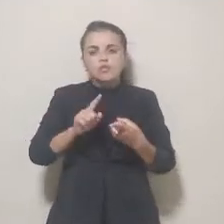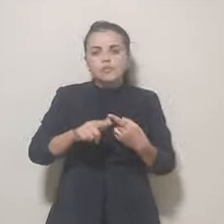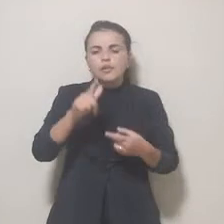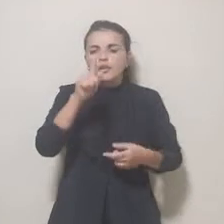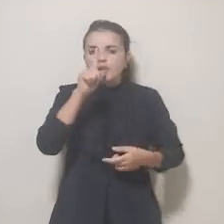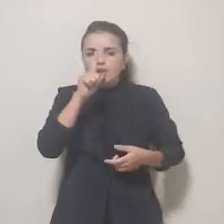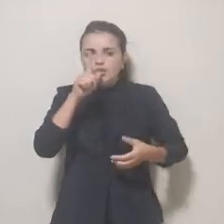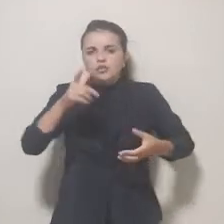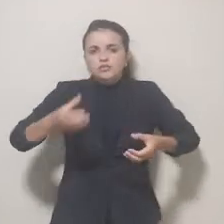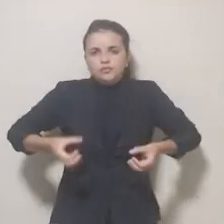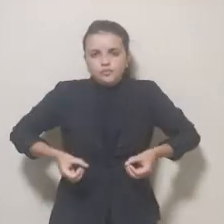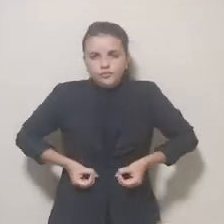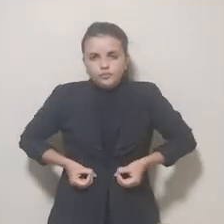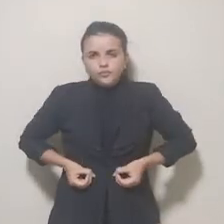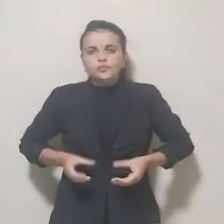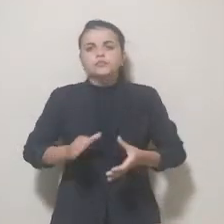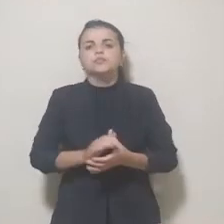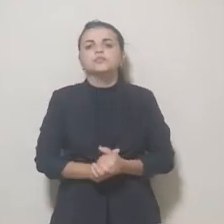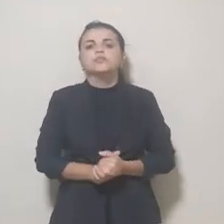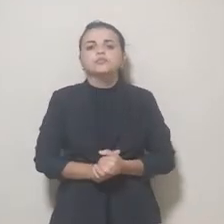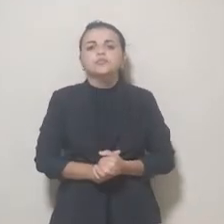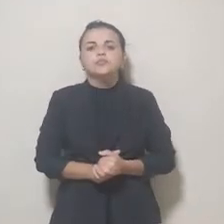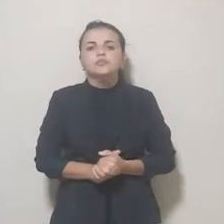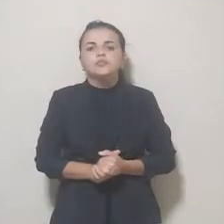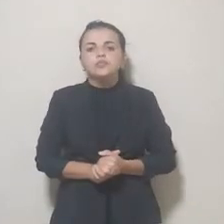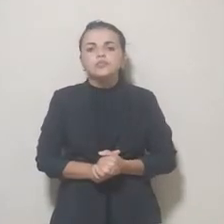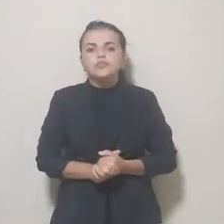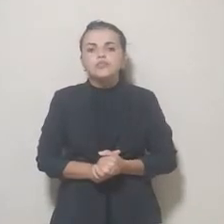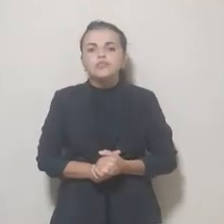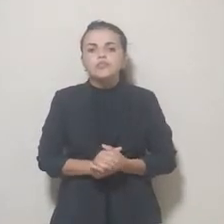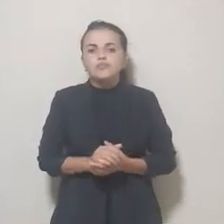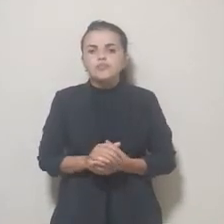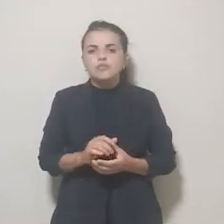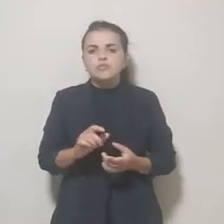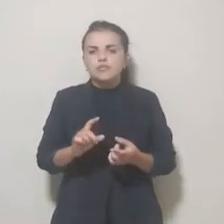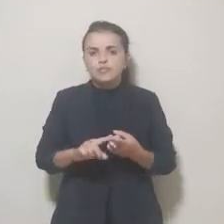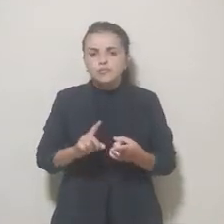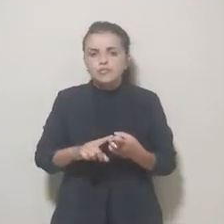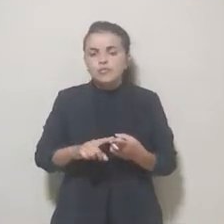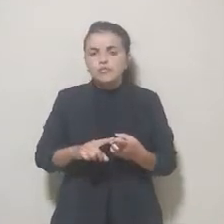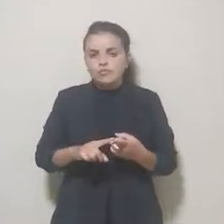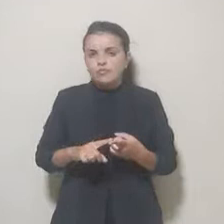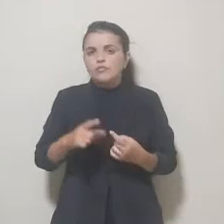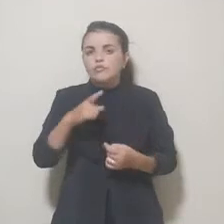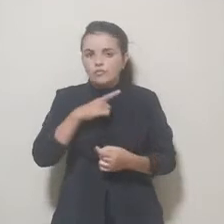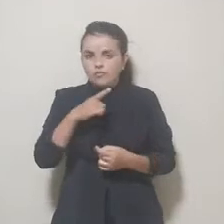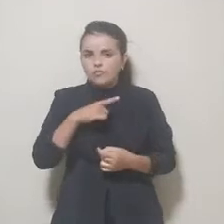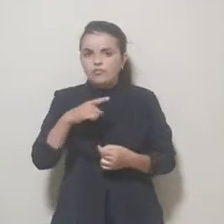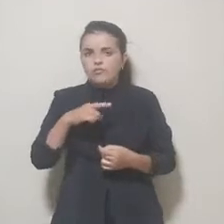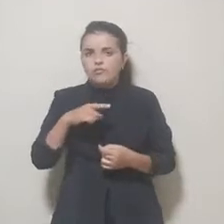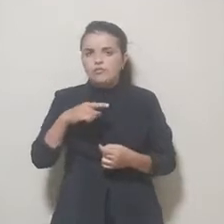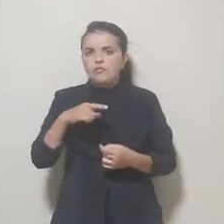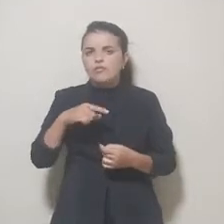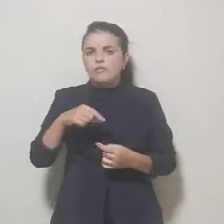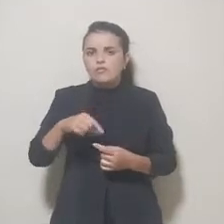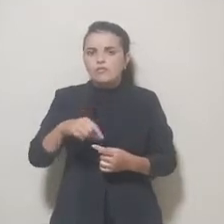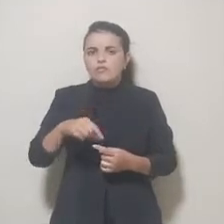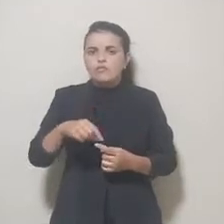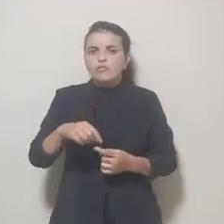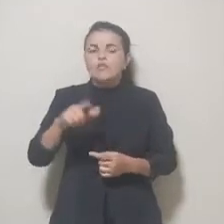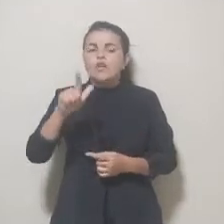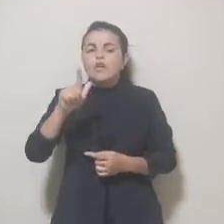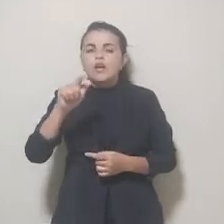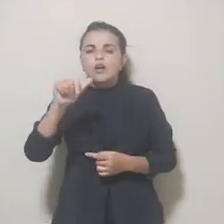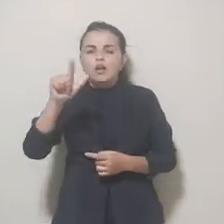homens. Então, a gente vai ver que a hipófise, ela é a nossa glândula principal, que é a glândula que basicamente comanda